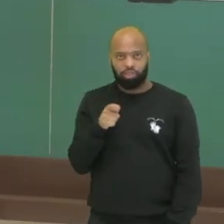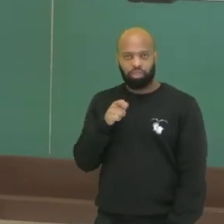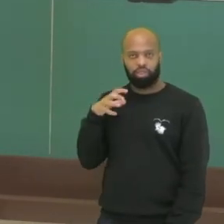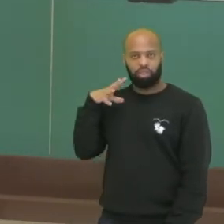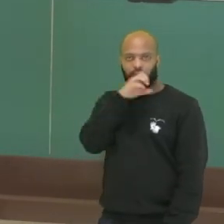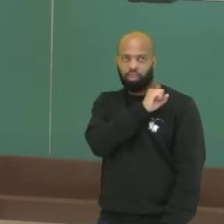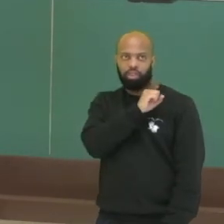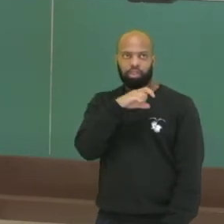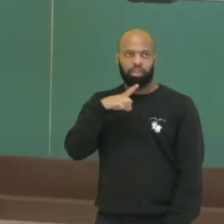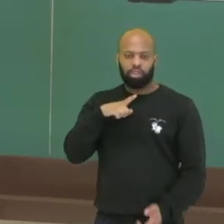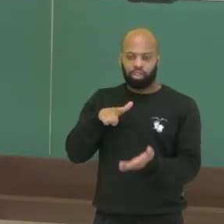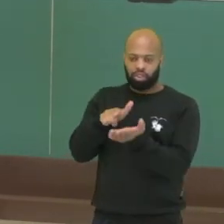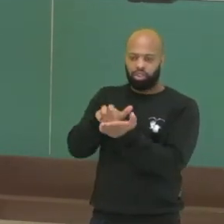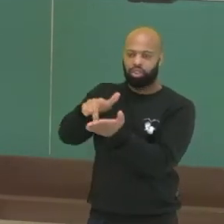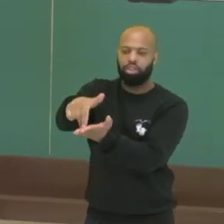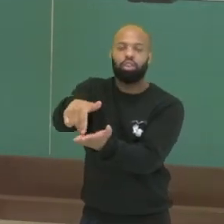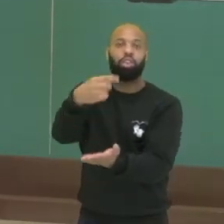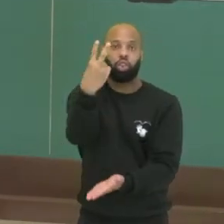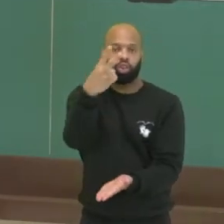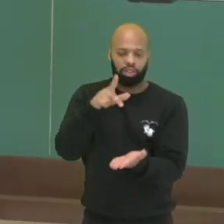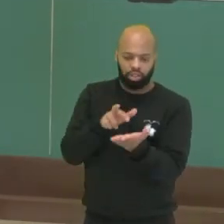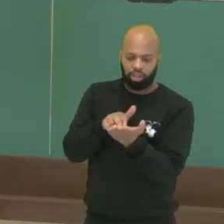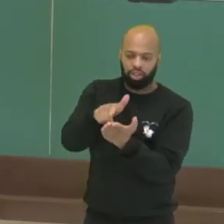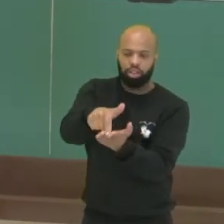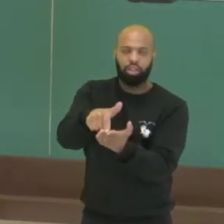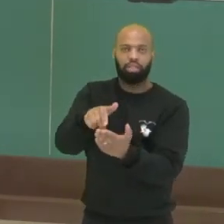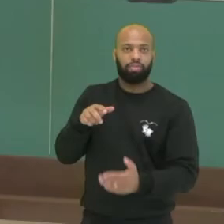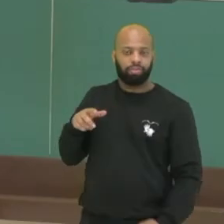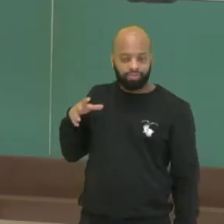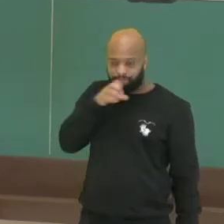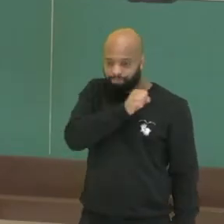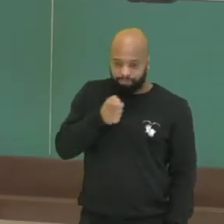rápido, 2 passos rápidos à frente.